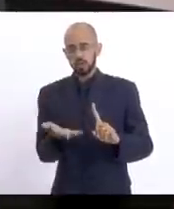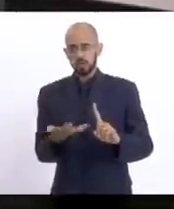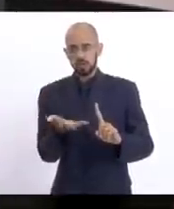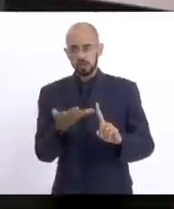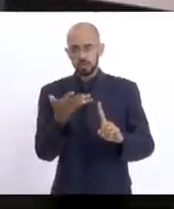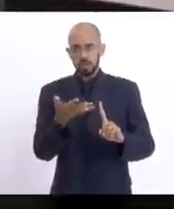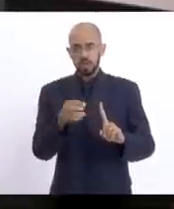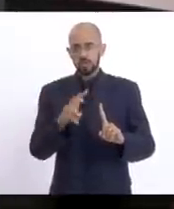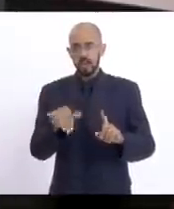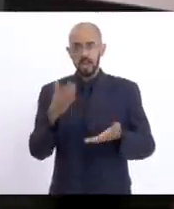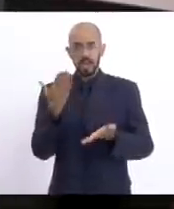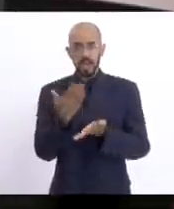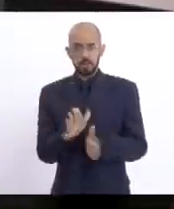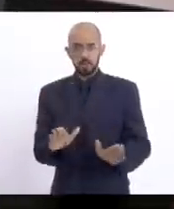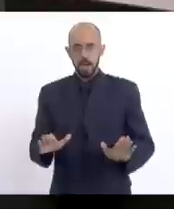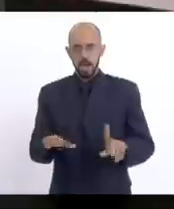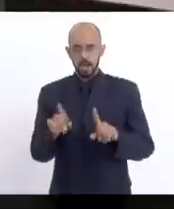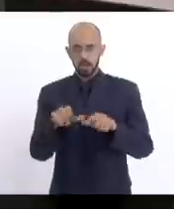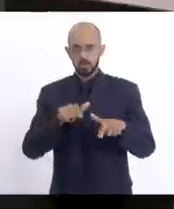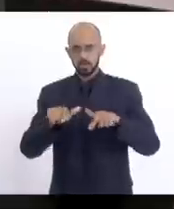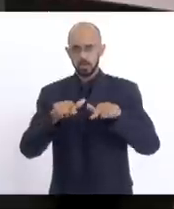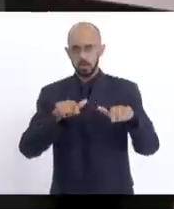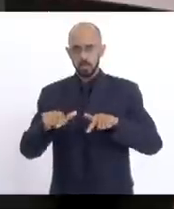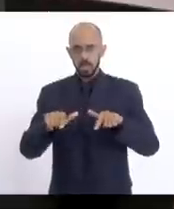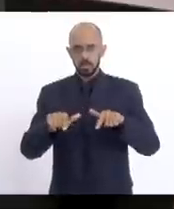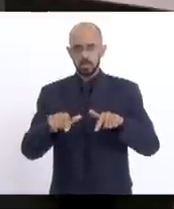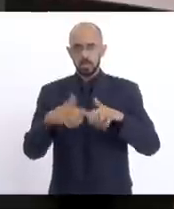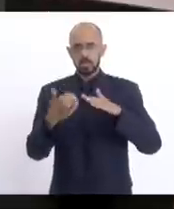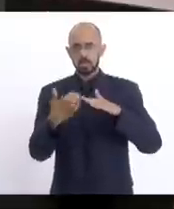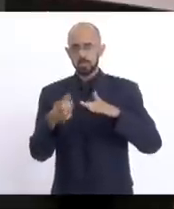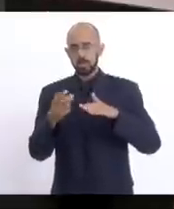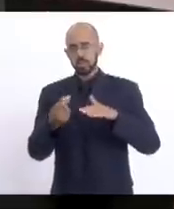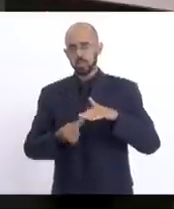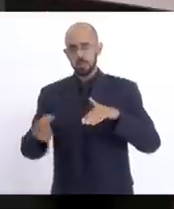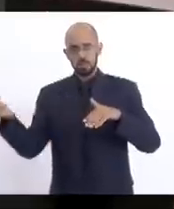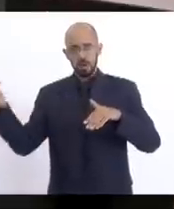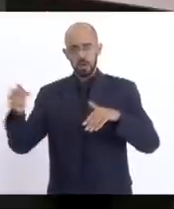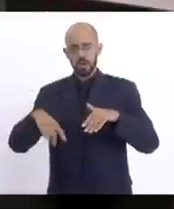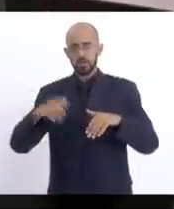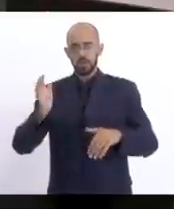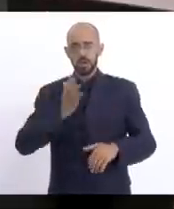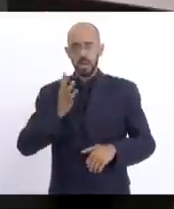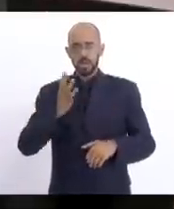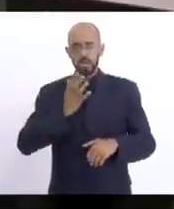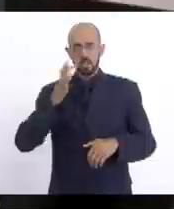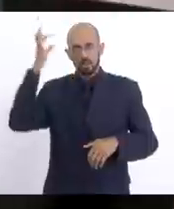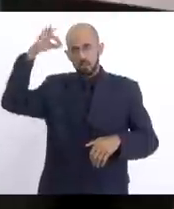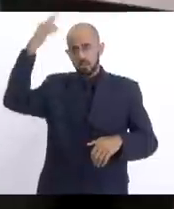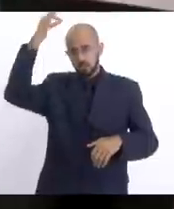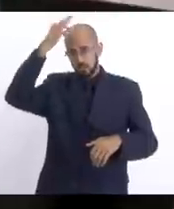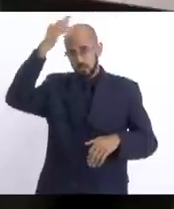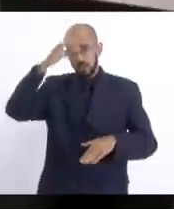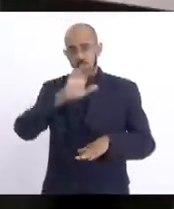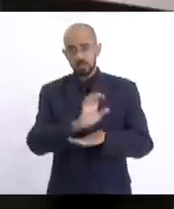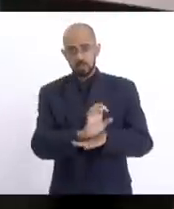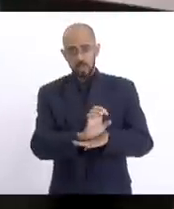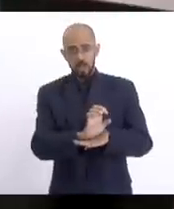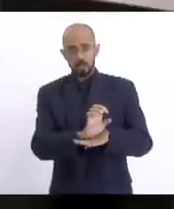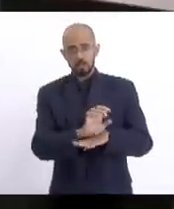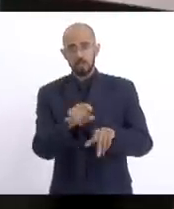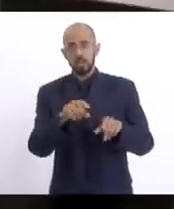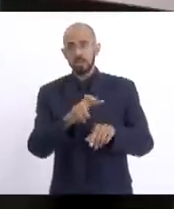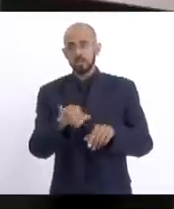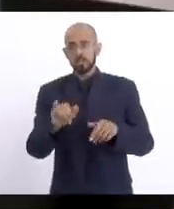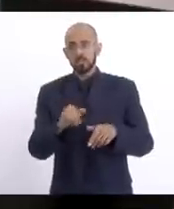os empregos, as empresas vão embora, vamos enriquecer o Espírito Santo e vamos montar aqui a maior